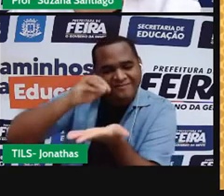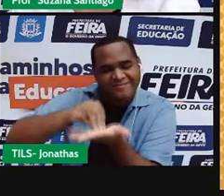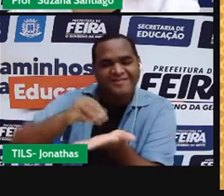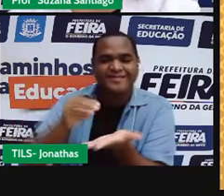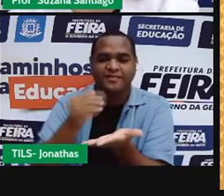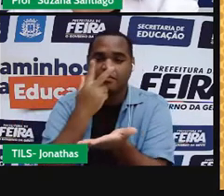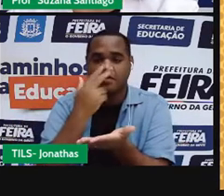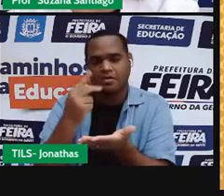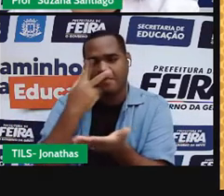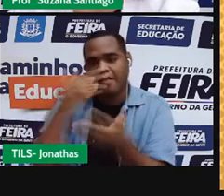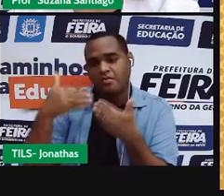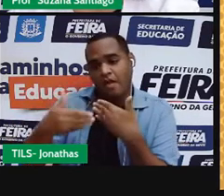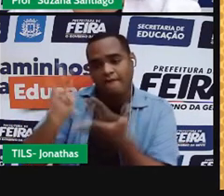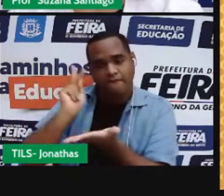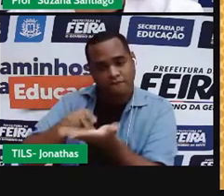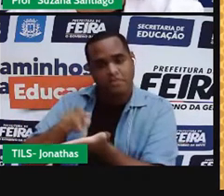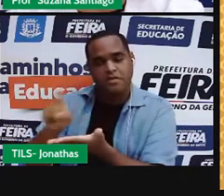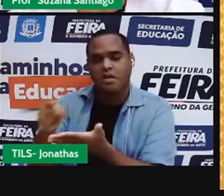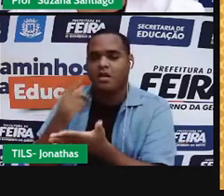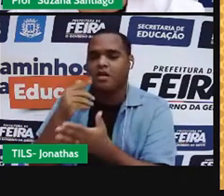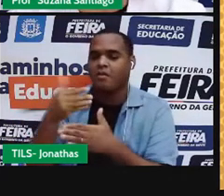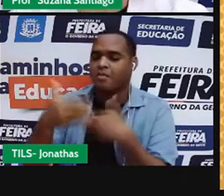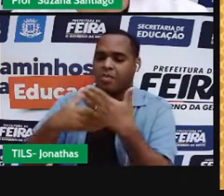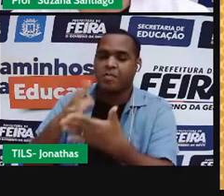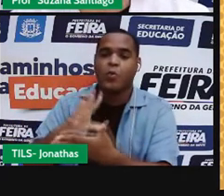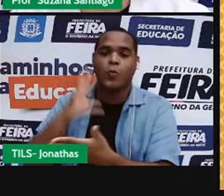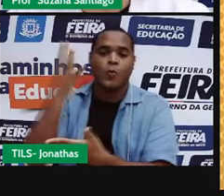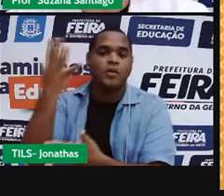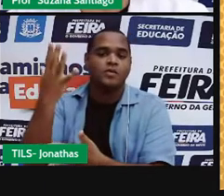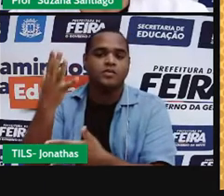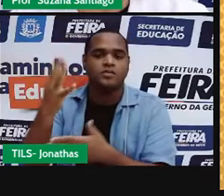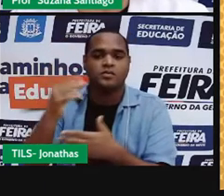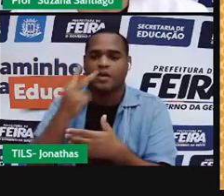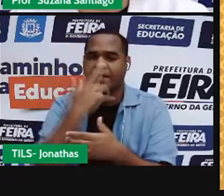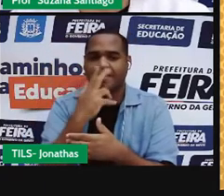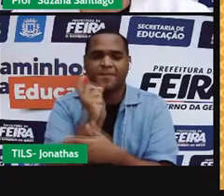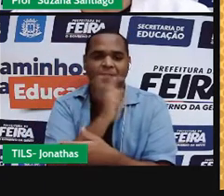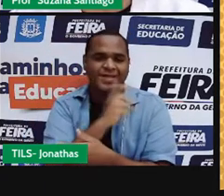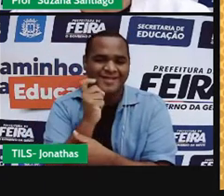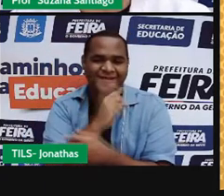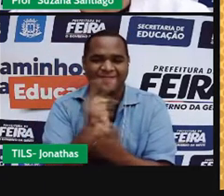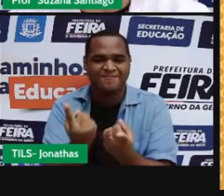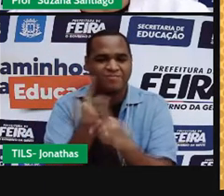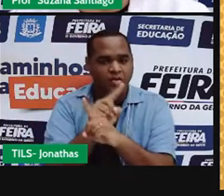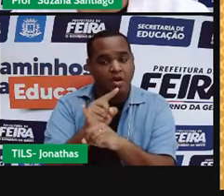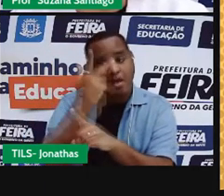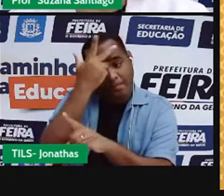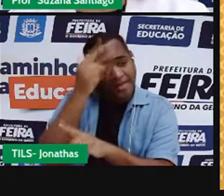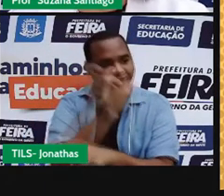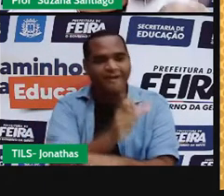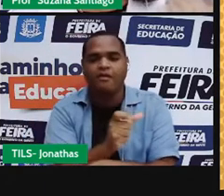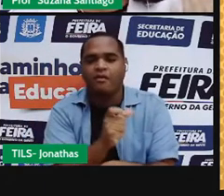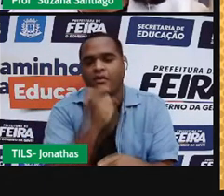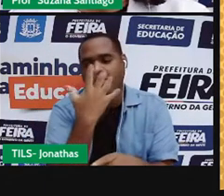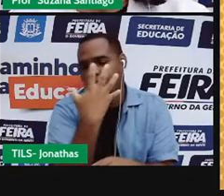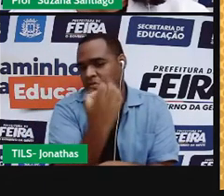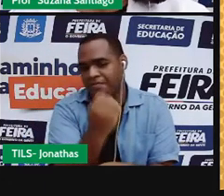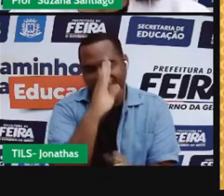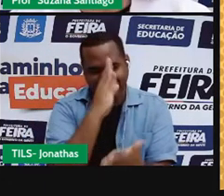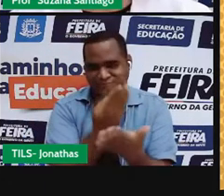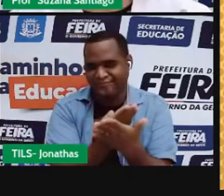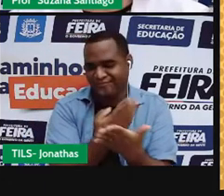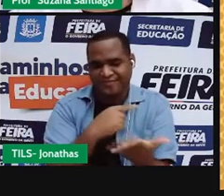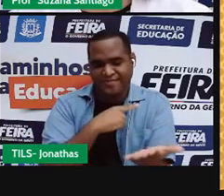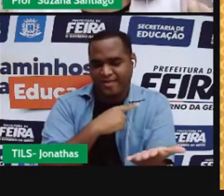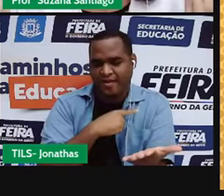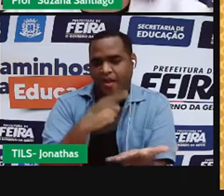de propósito para causar uma situação de mentira e fazer alguém acreditar em uma ideia